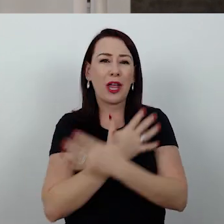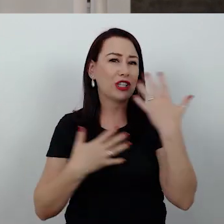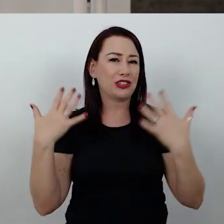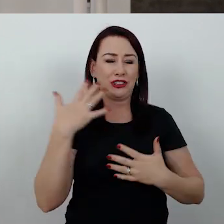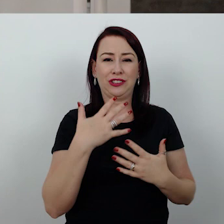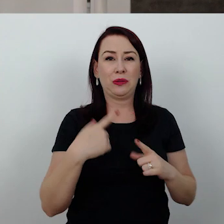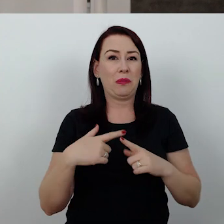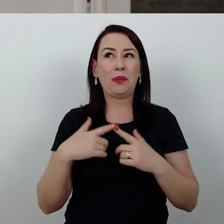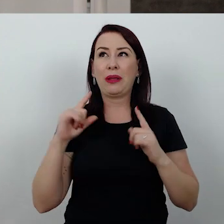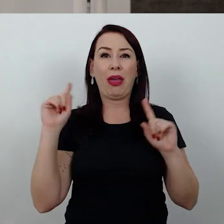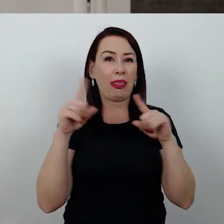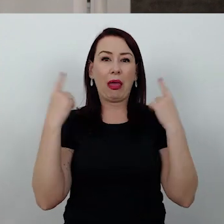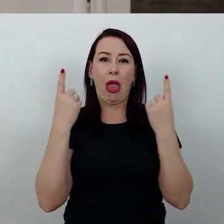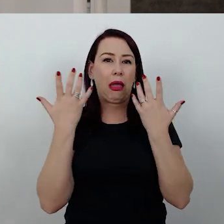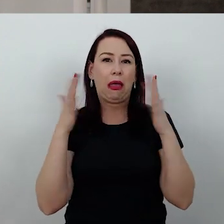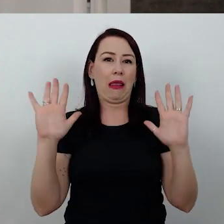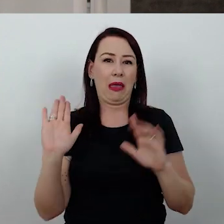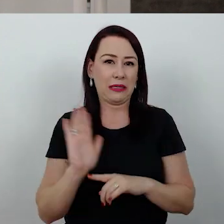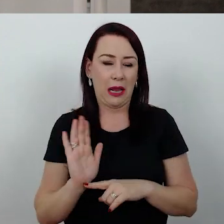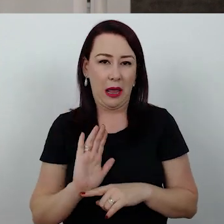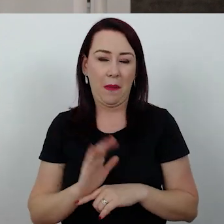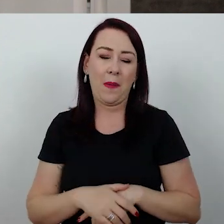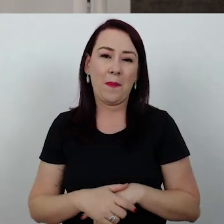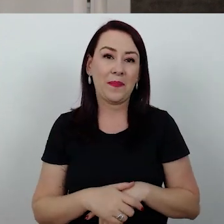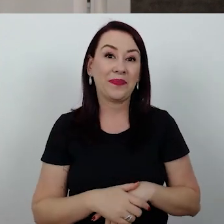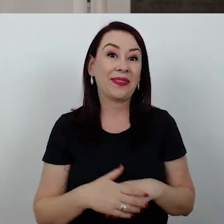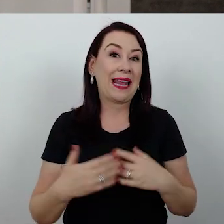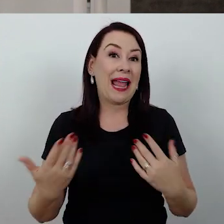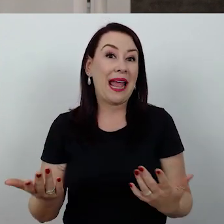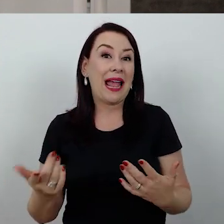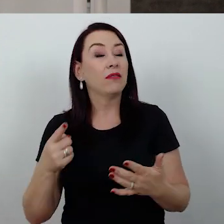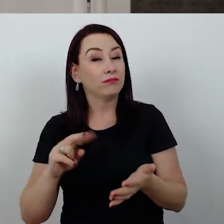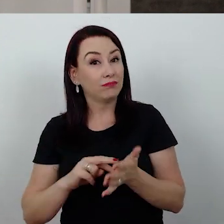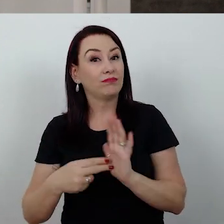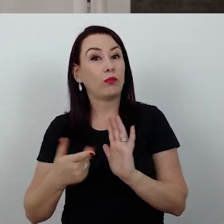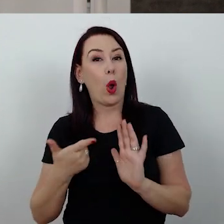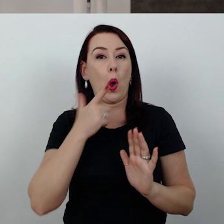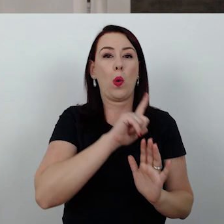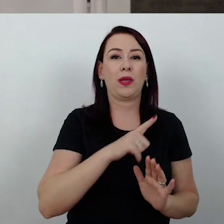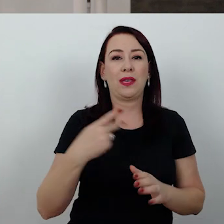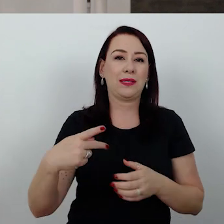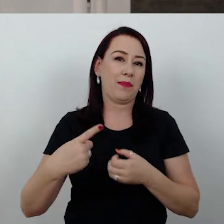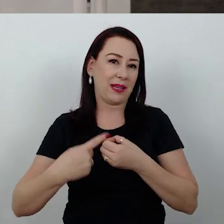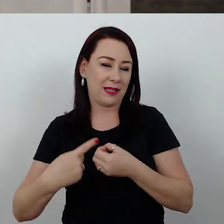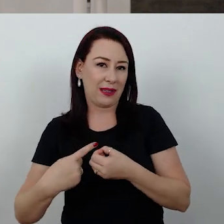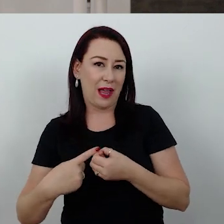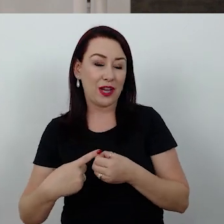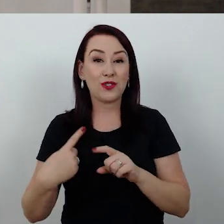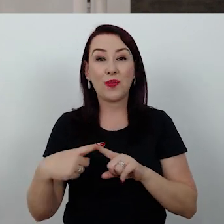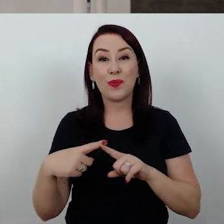catástrofe. Ninguém queria o cinema em São Paulo. Né? E isso foi uma reconquista ali da cidade